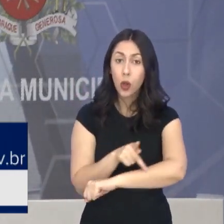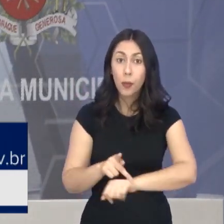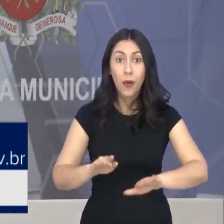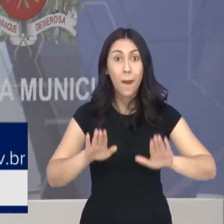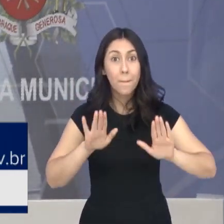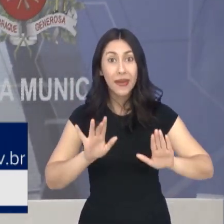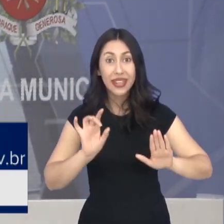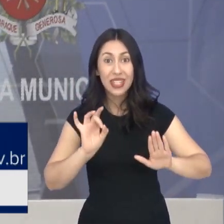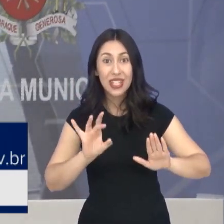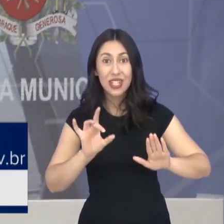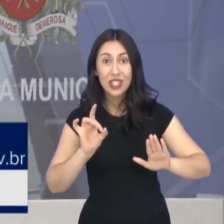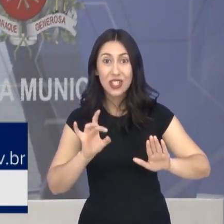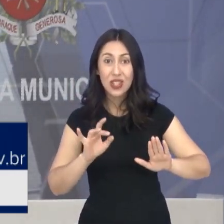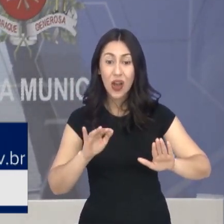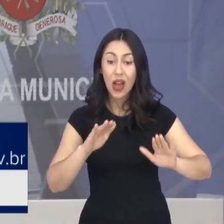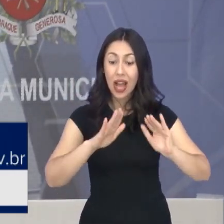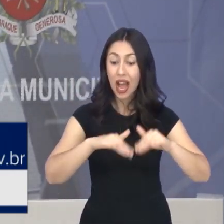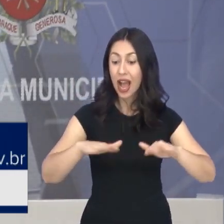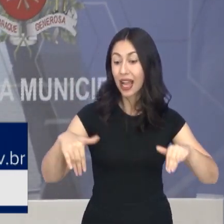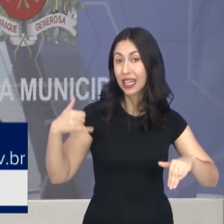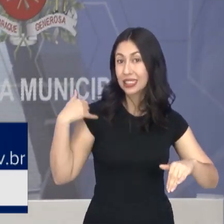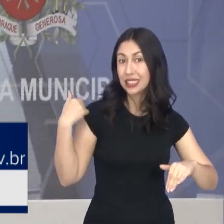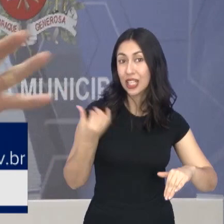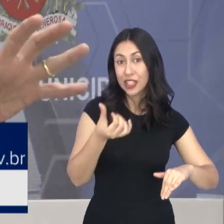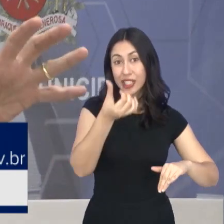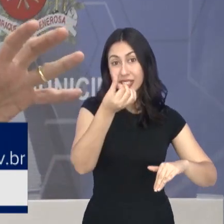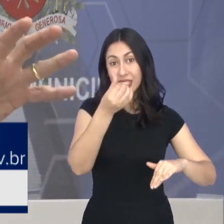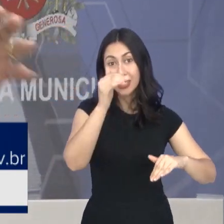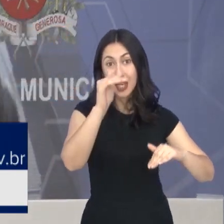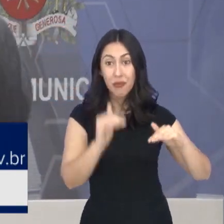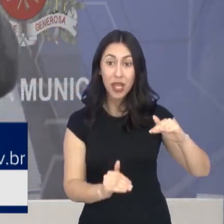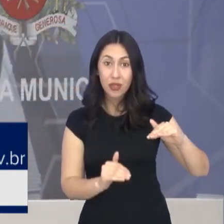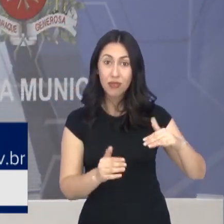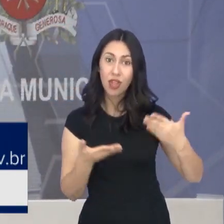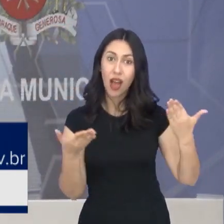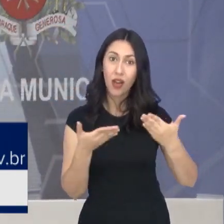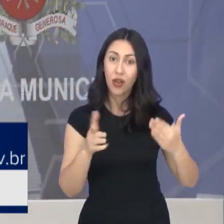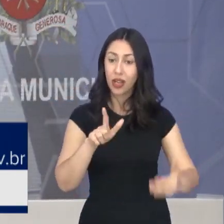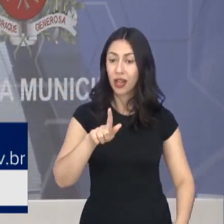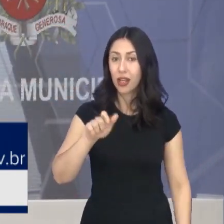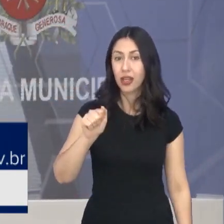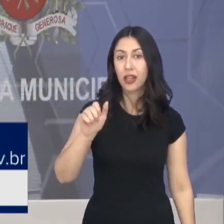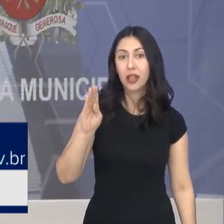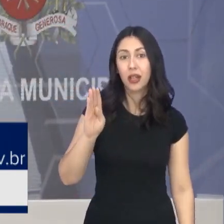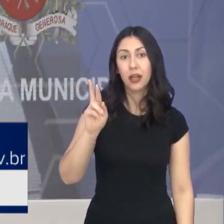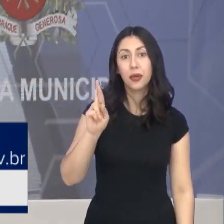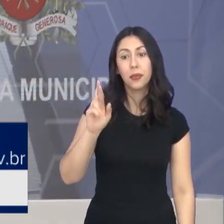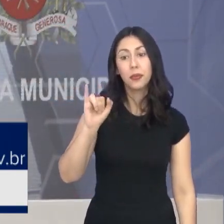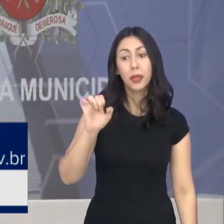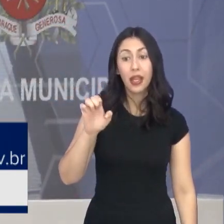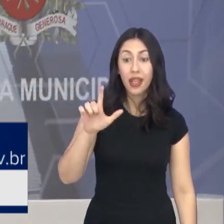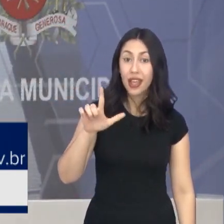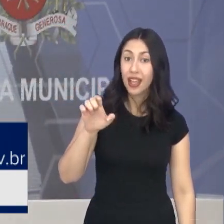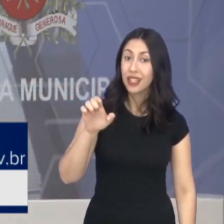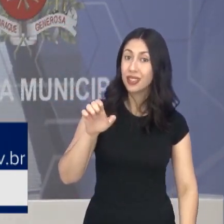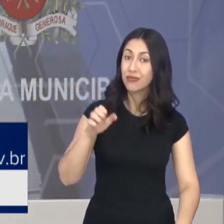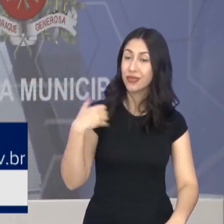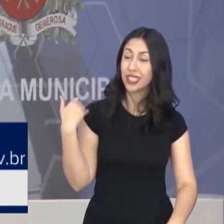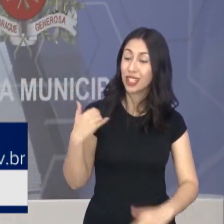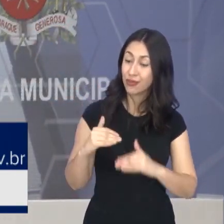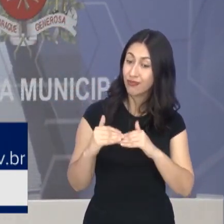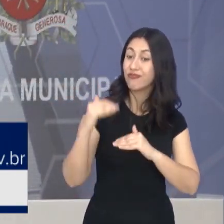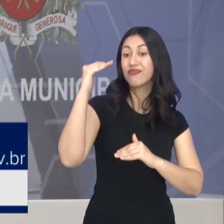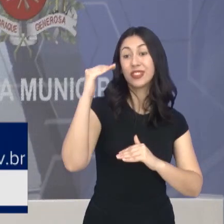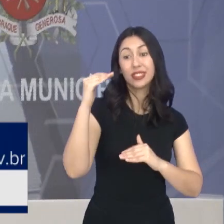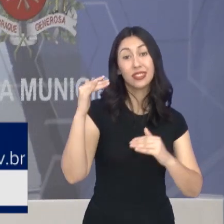atende crianças menores de 6 anos. A Gabriele já passou dessa idade e quem vê o vídeo vai ficar muito triste, né? Você